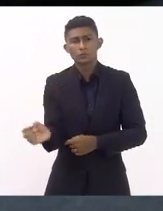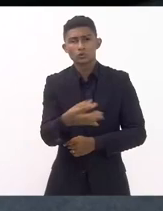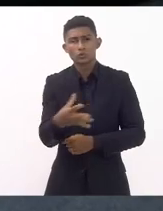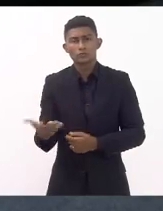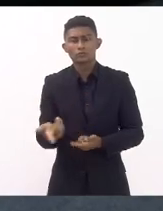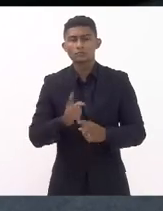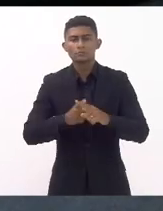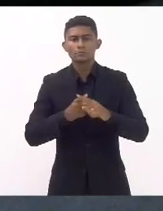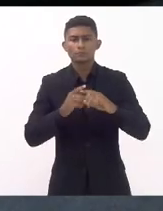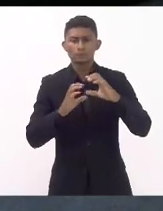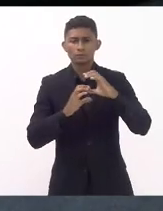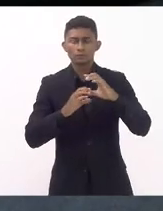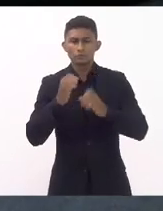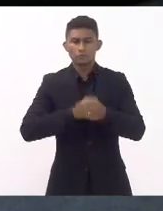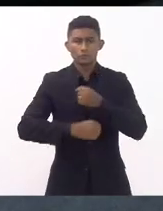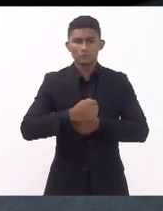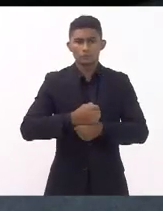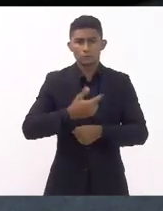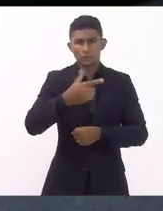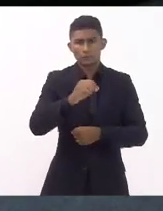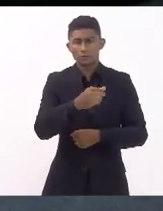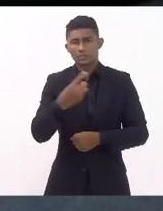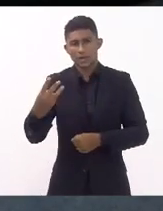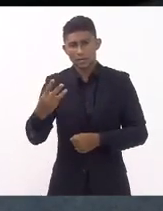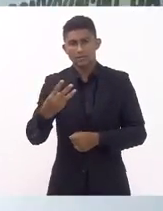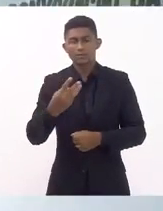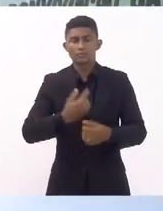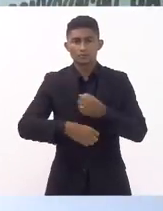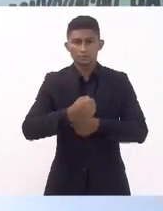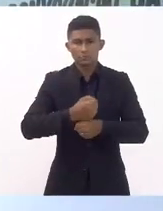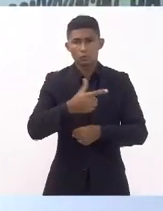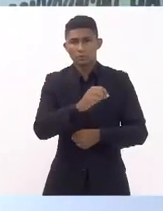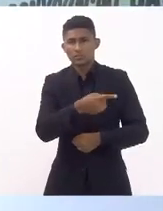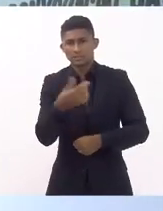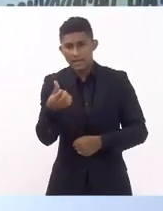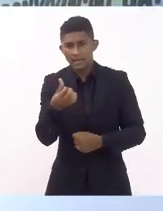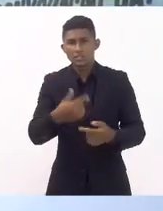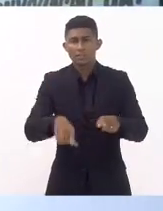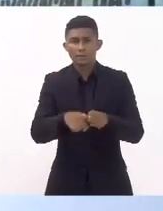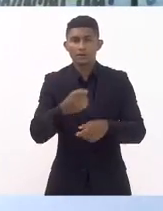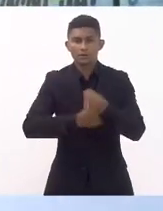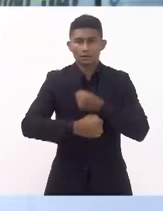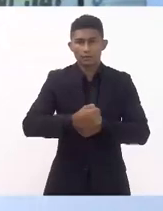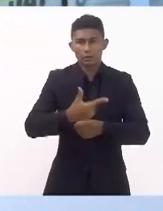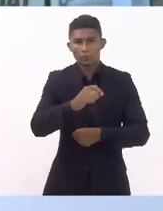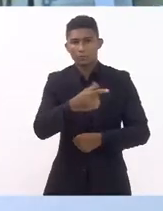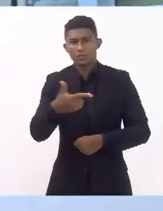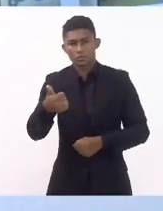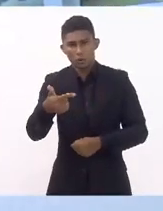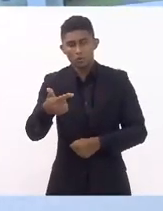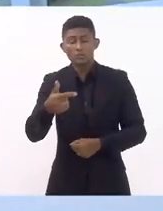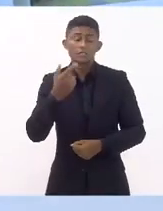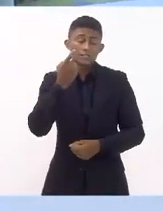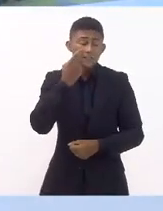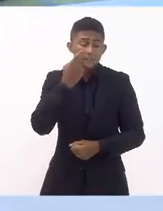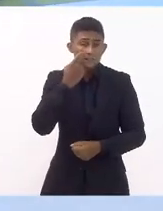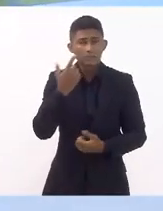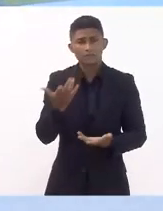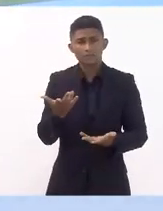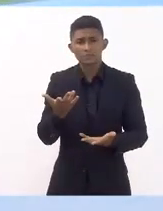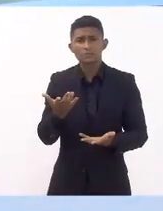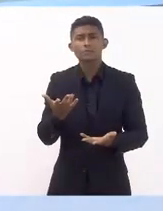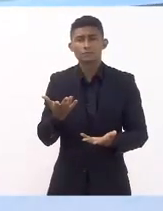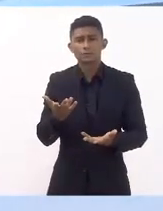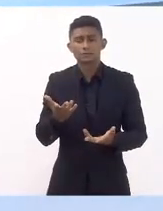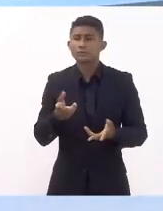SEAP 2003, 6 e 12, é a possibilidade de seguir a lógica, presidente, de seguir a